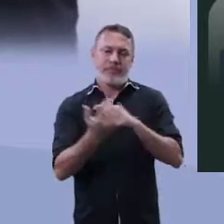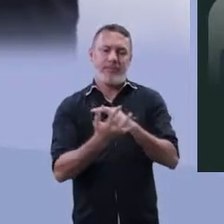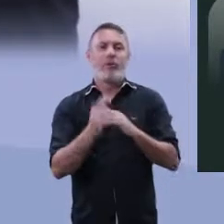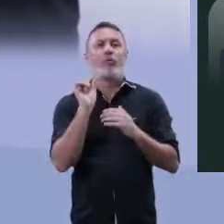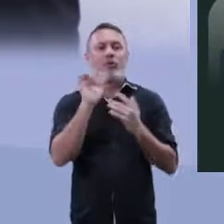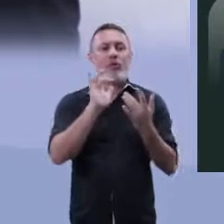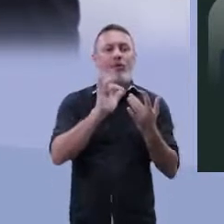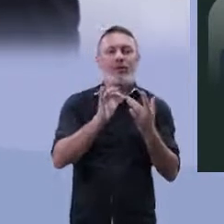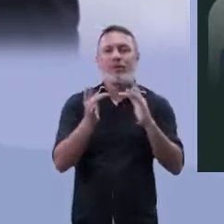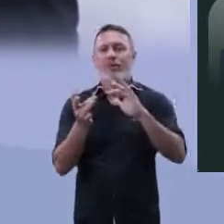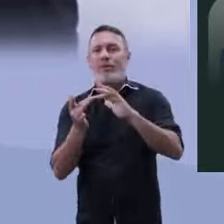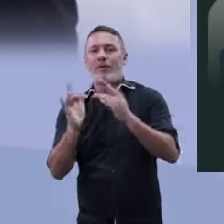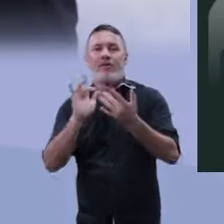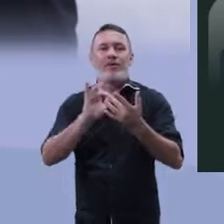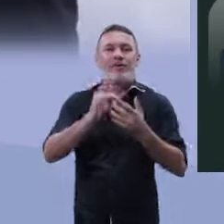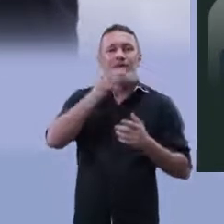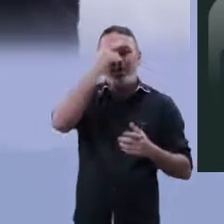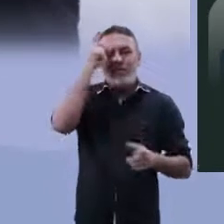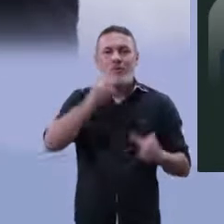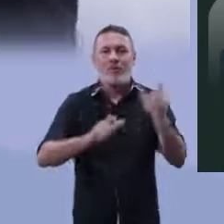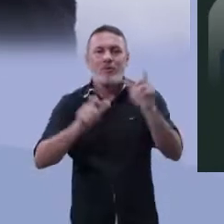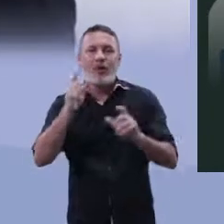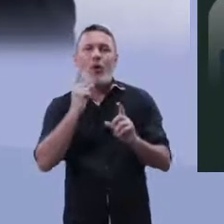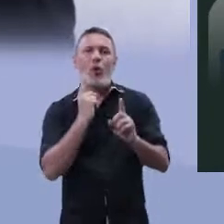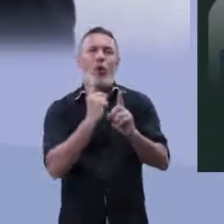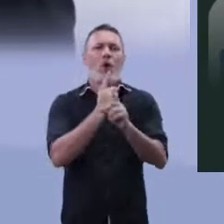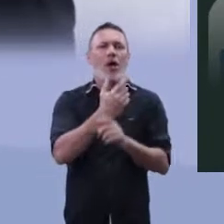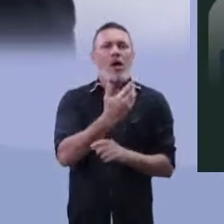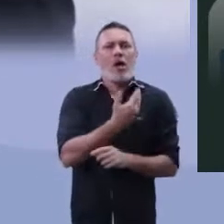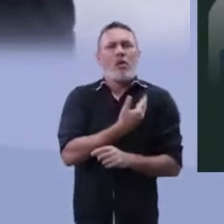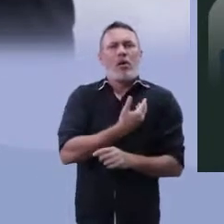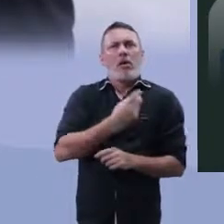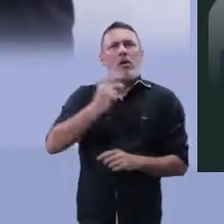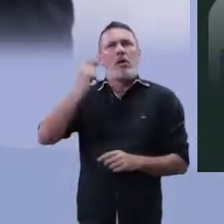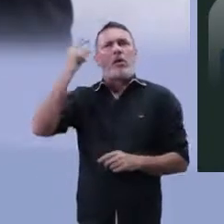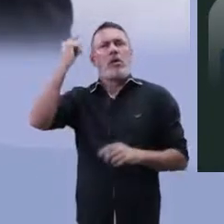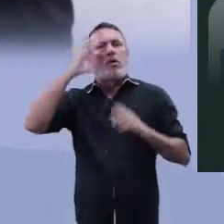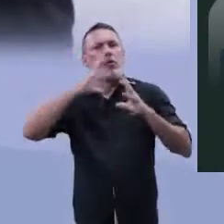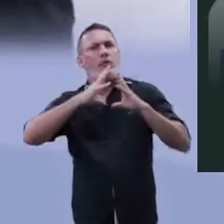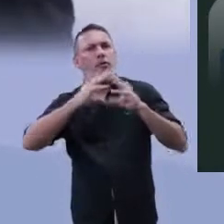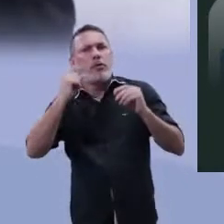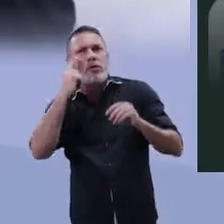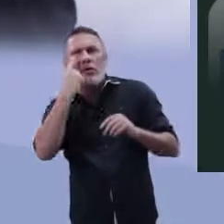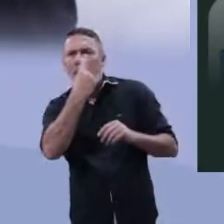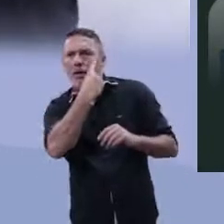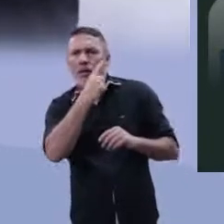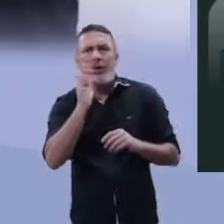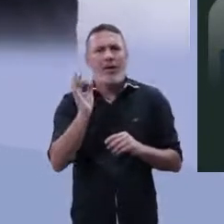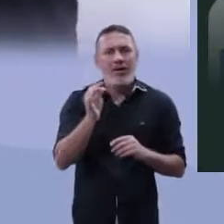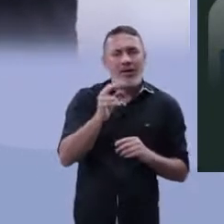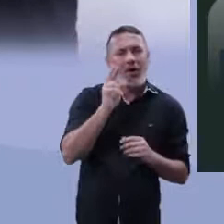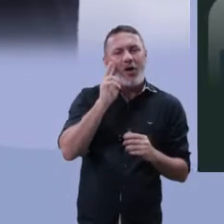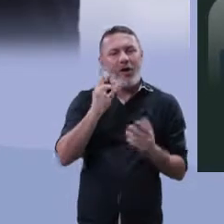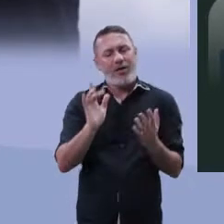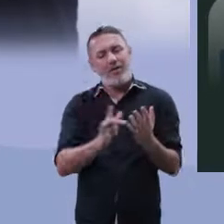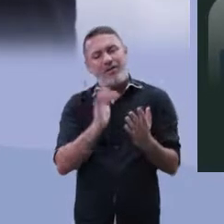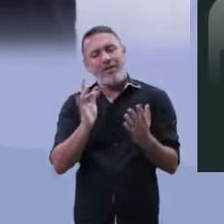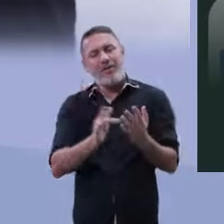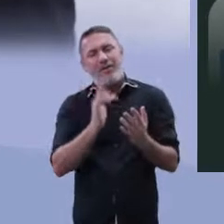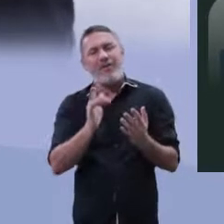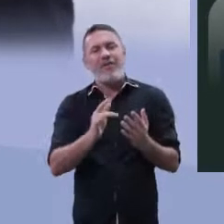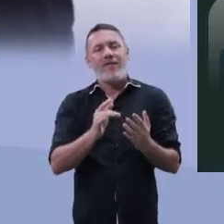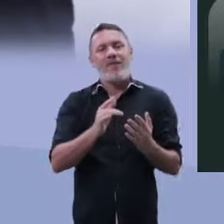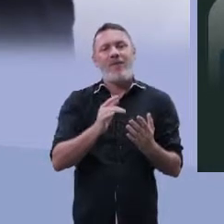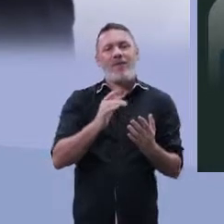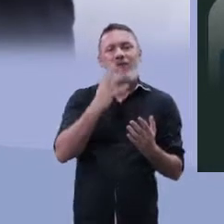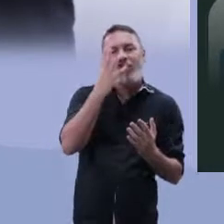redes sociais. Então, temos redes sociais, aquelas que conectam as pessoas umas às outras, né? Permite que você encontre amigos que há muito